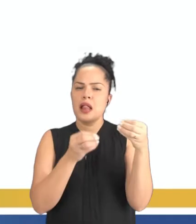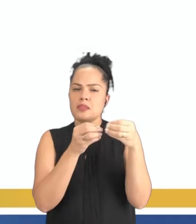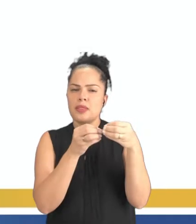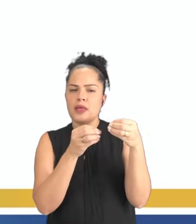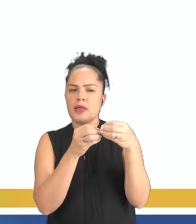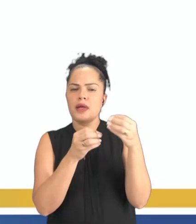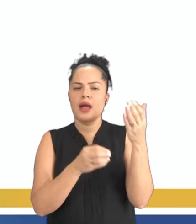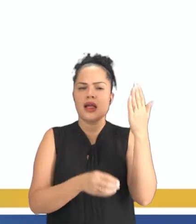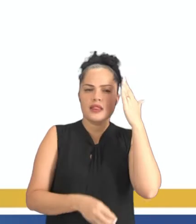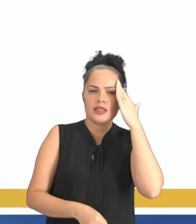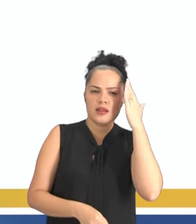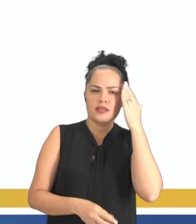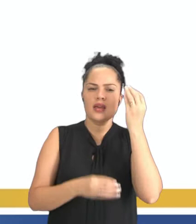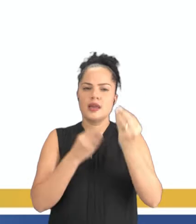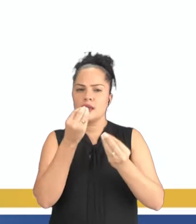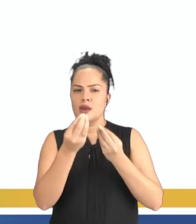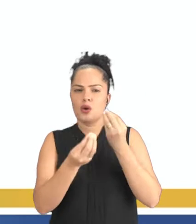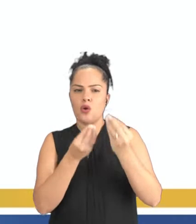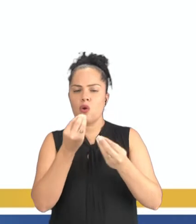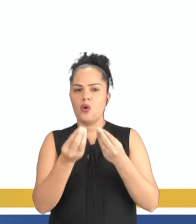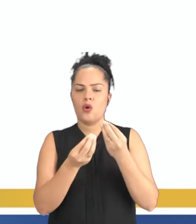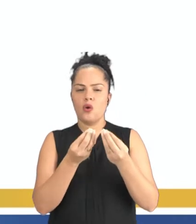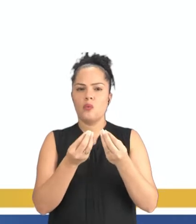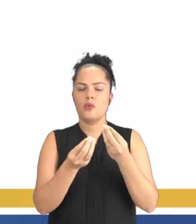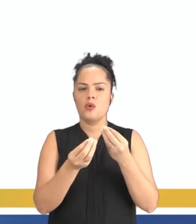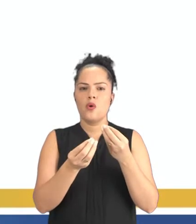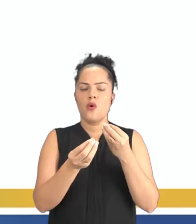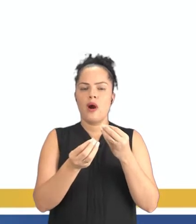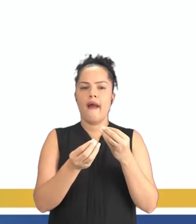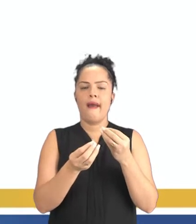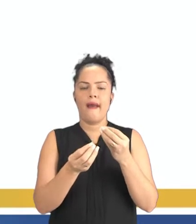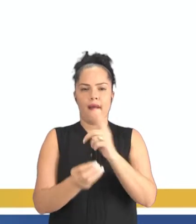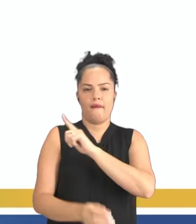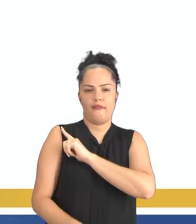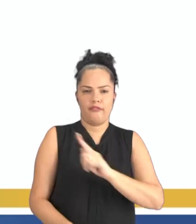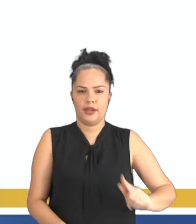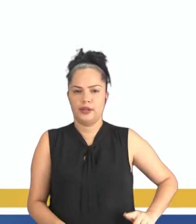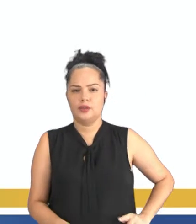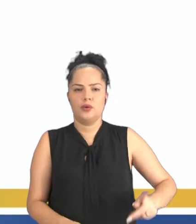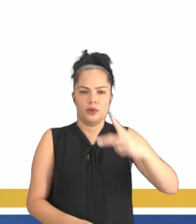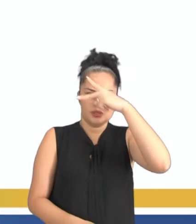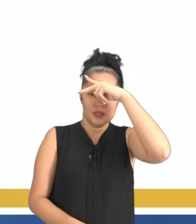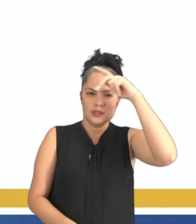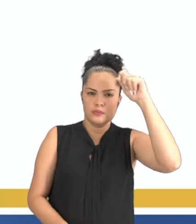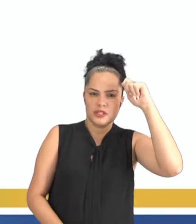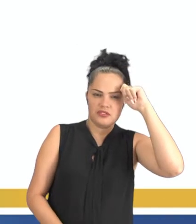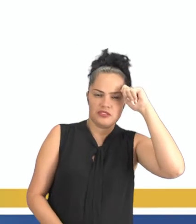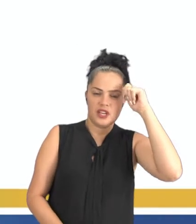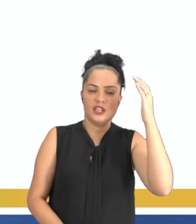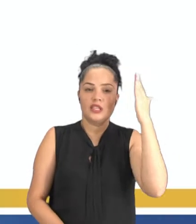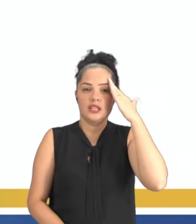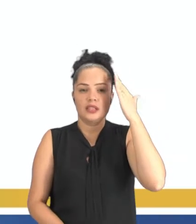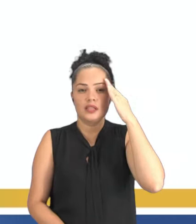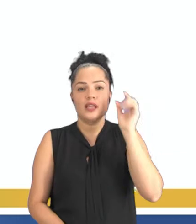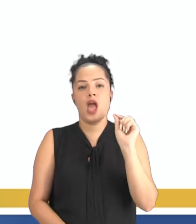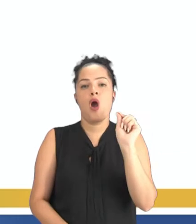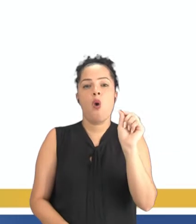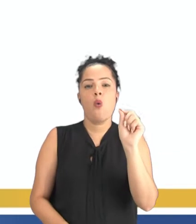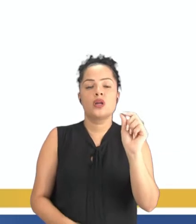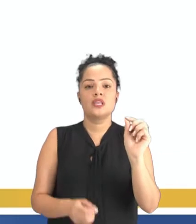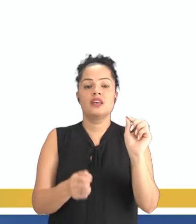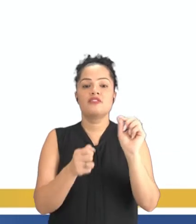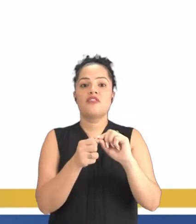os governadores e prefeitos tomem providências em relação ao afrouxamento ou endurecimento das medidas de isolamento social. Como eu